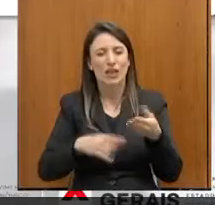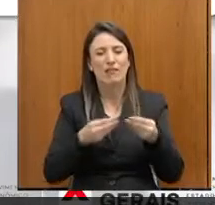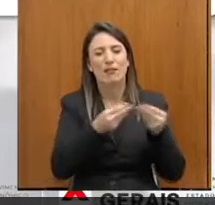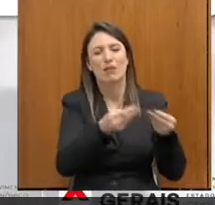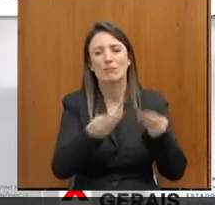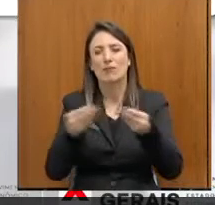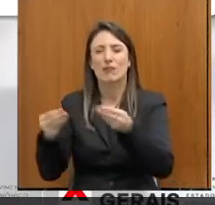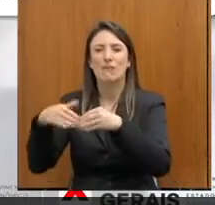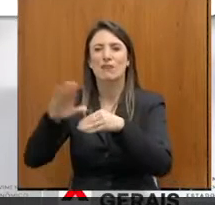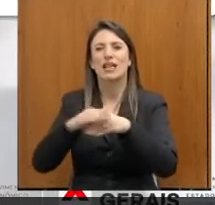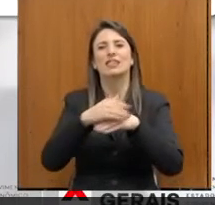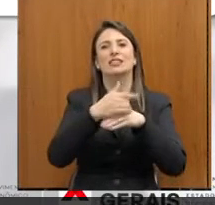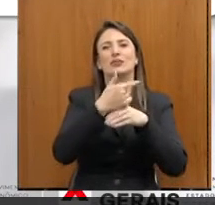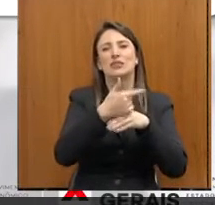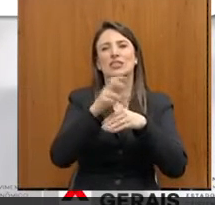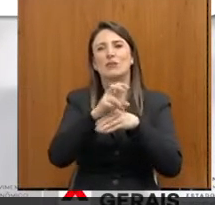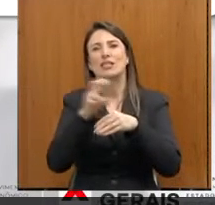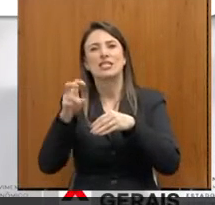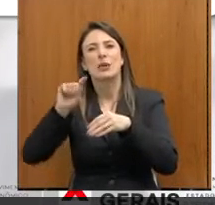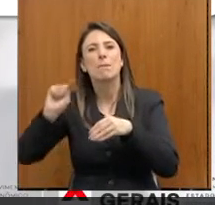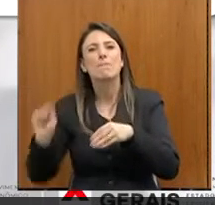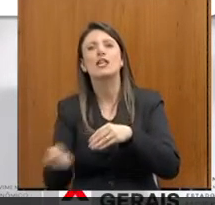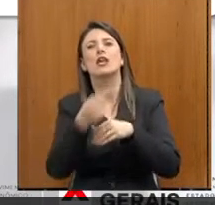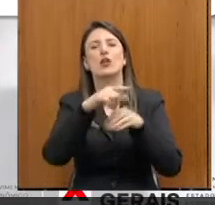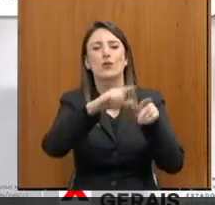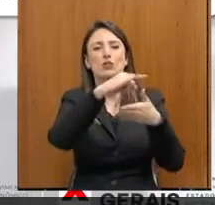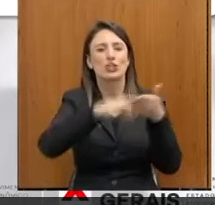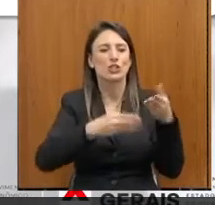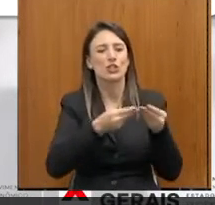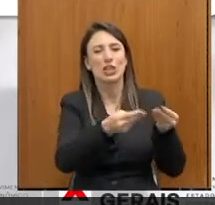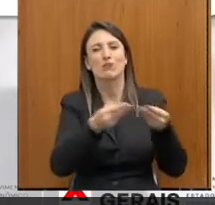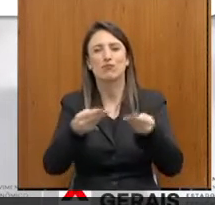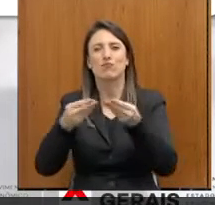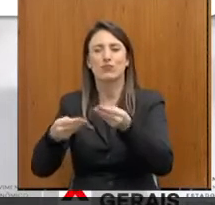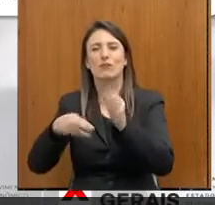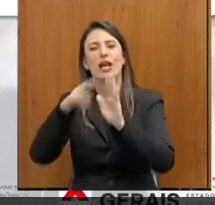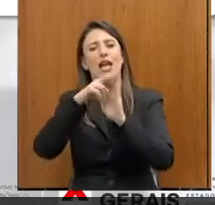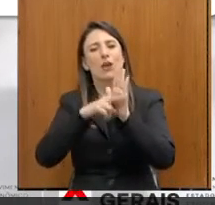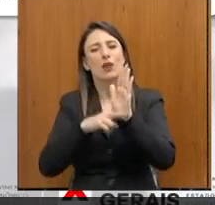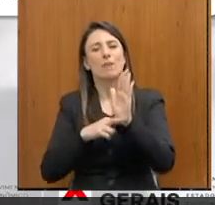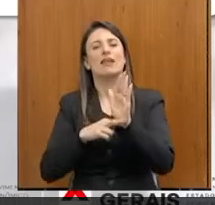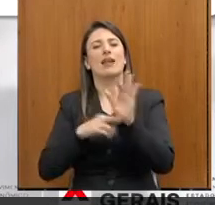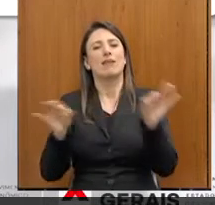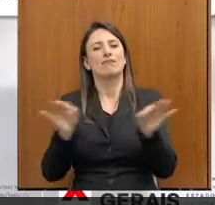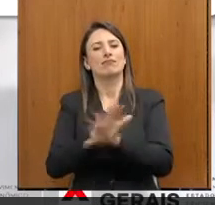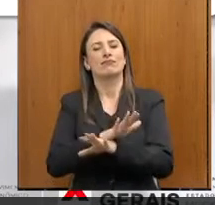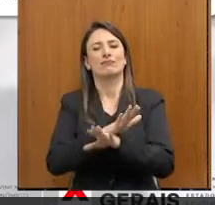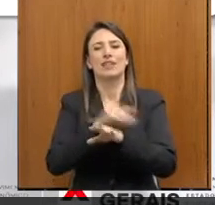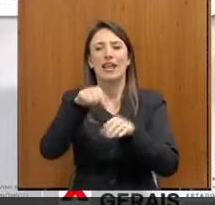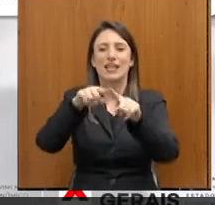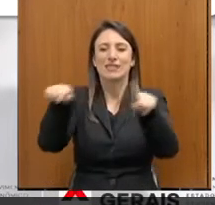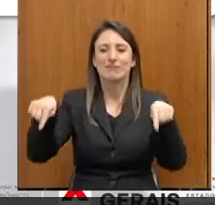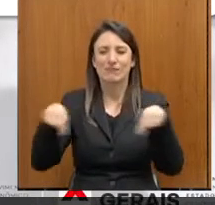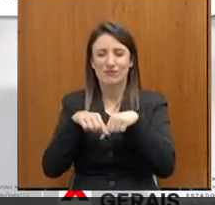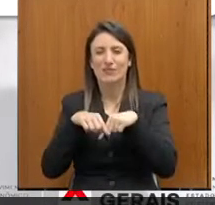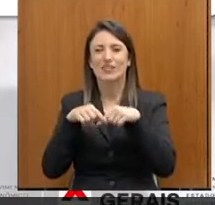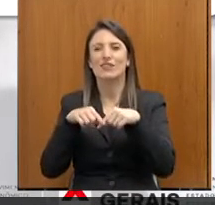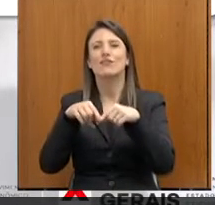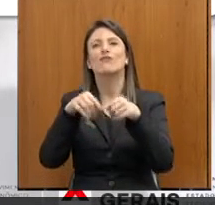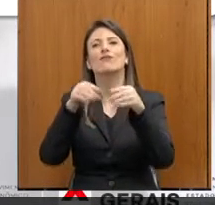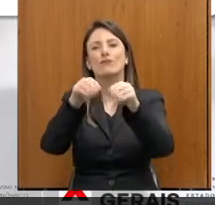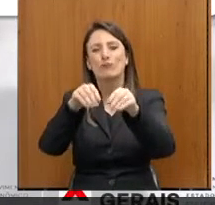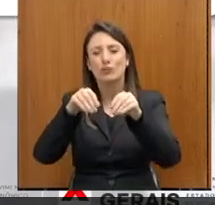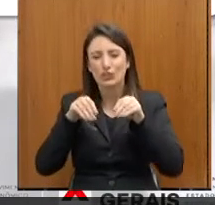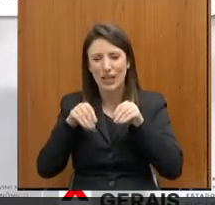fundiária importante dizer que de 2018 até 2010 praticamente essa política de regulação fundiária